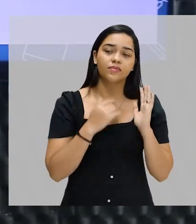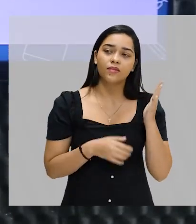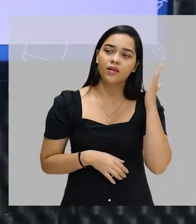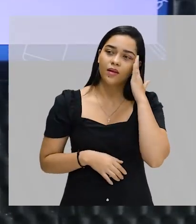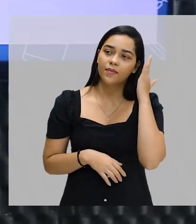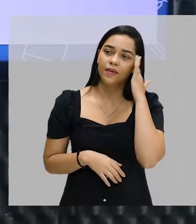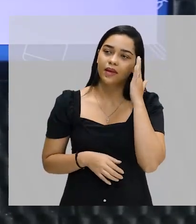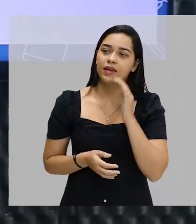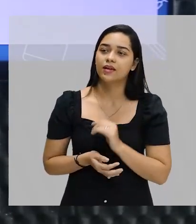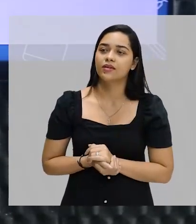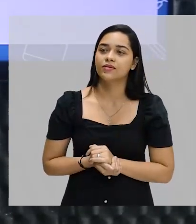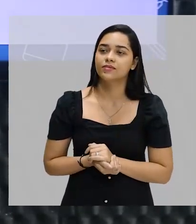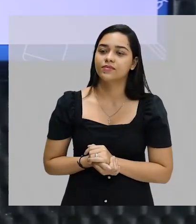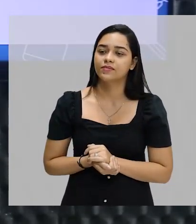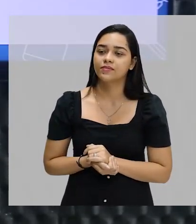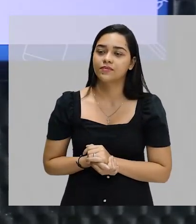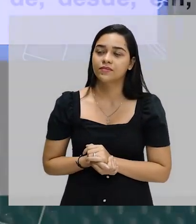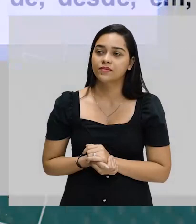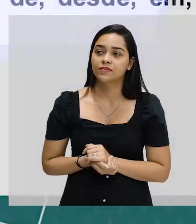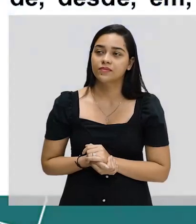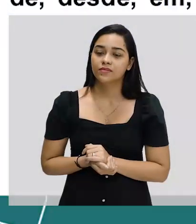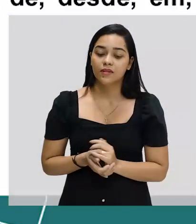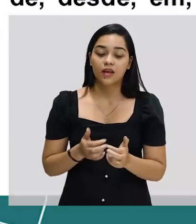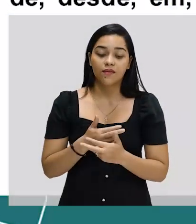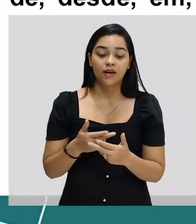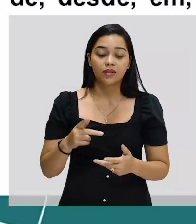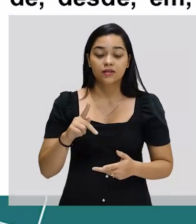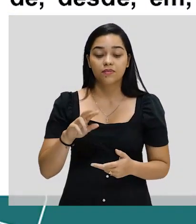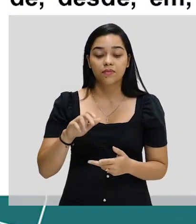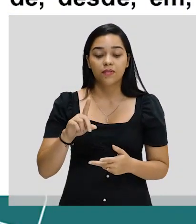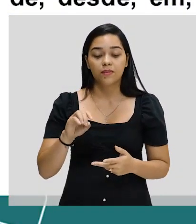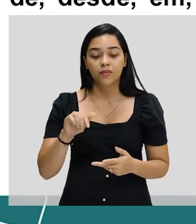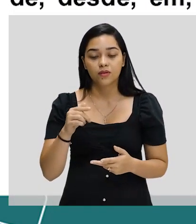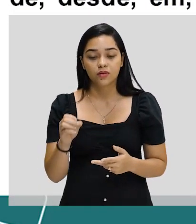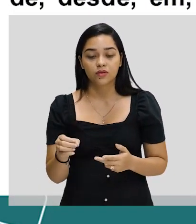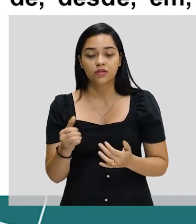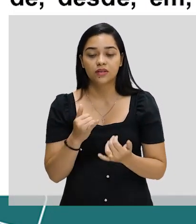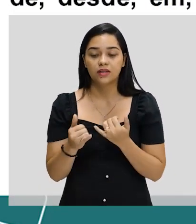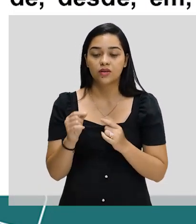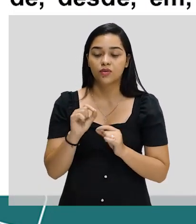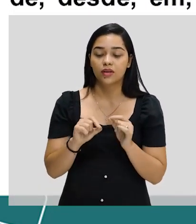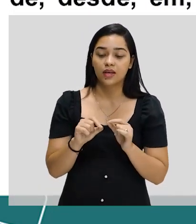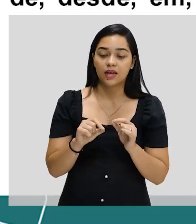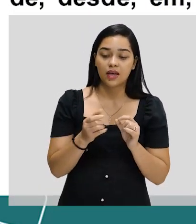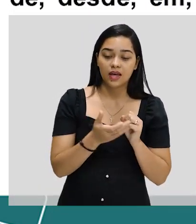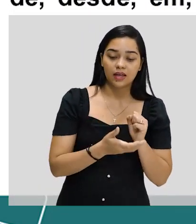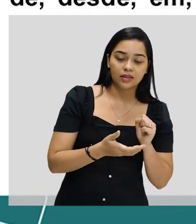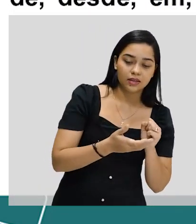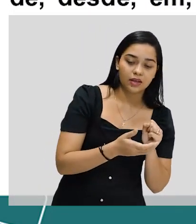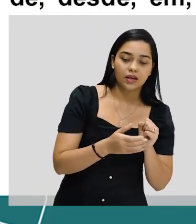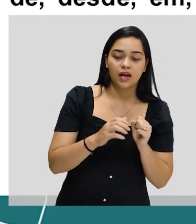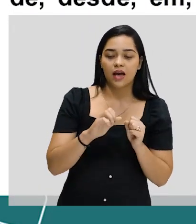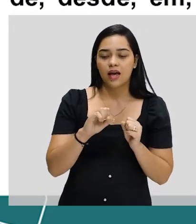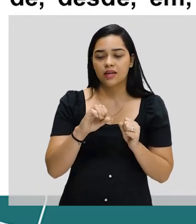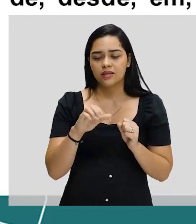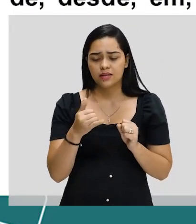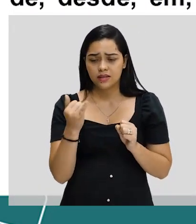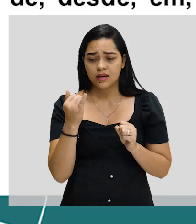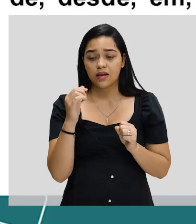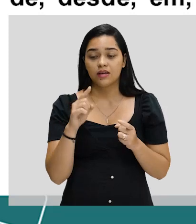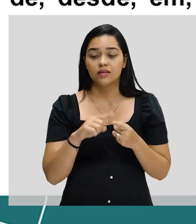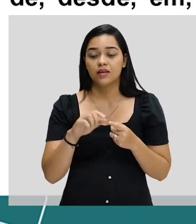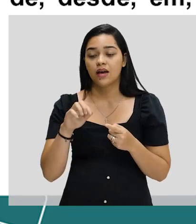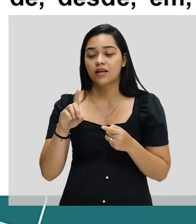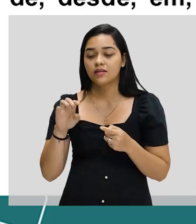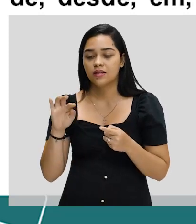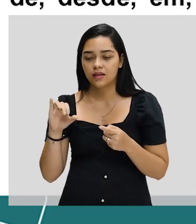bem o recado. Olha só. As preposições, elas são classificadas em essenciais e acidentais. Você não sabe que algumas palavras